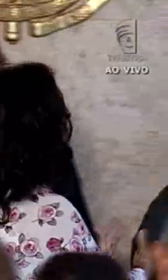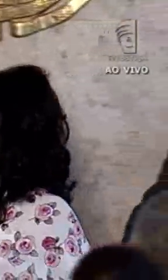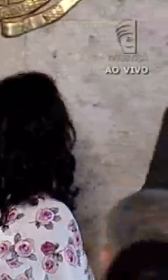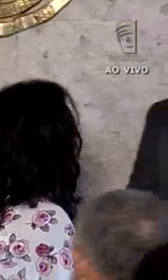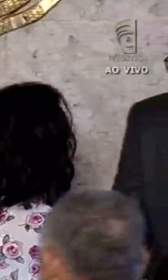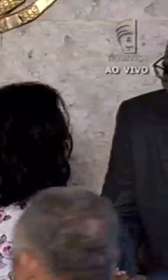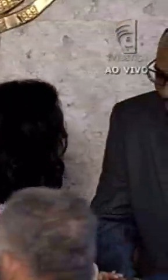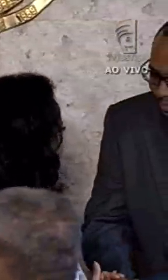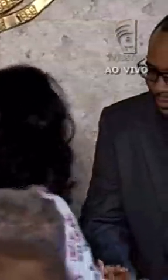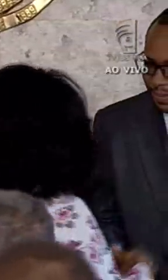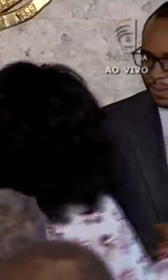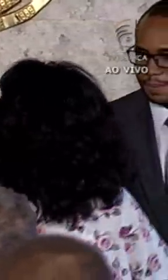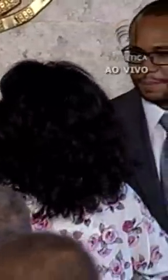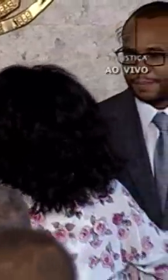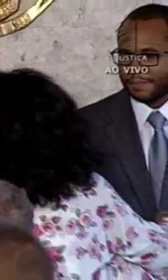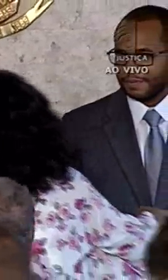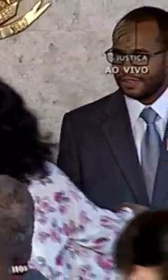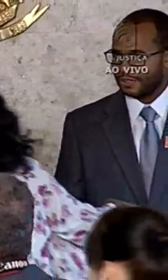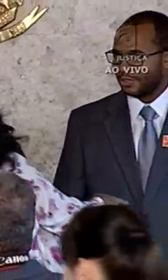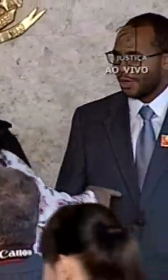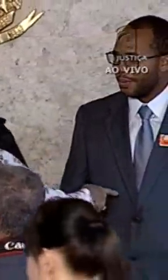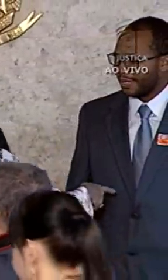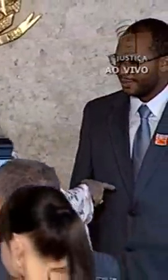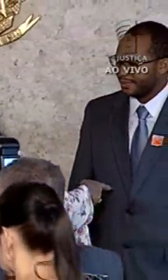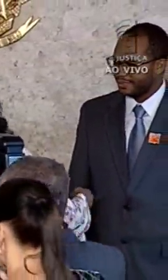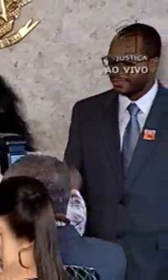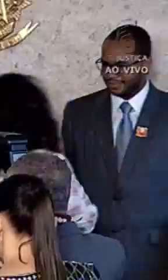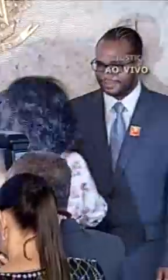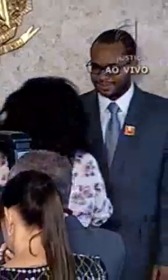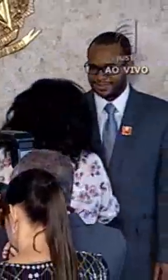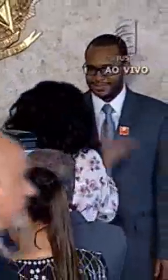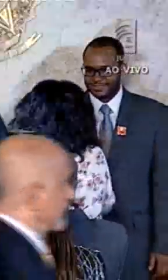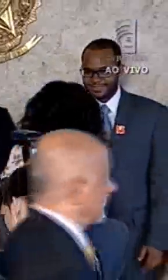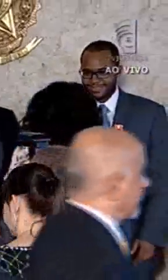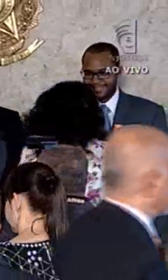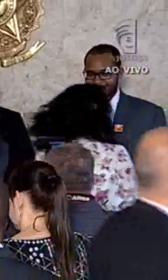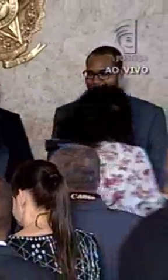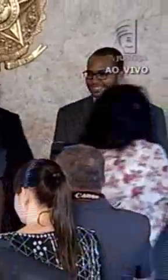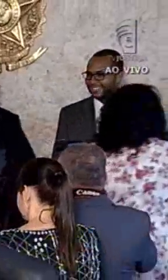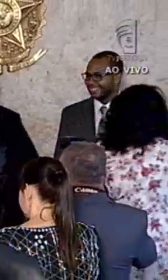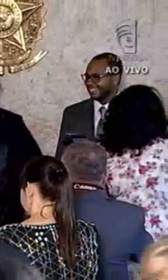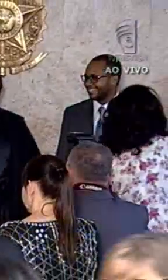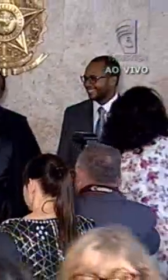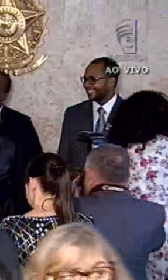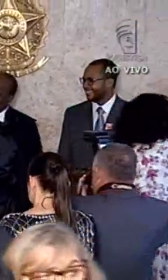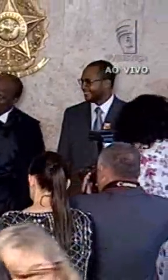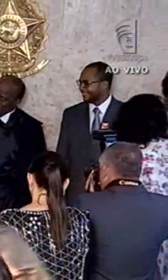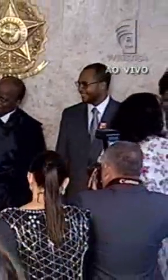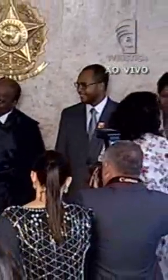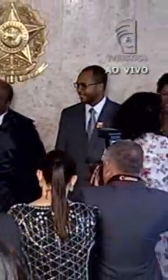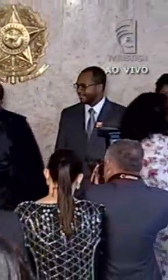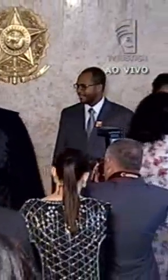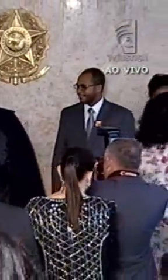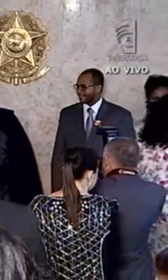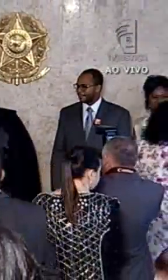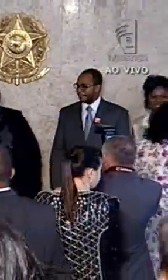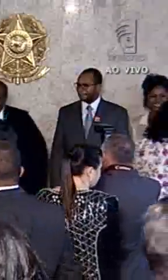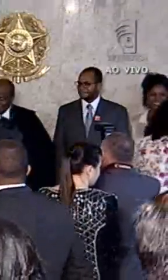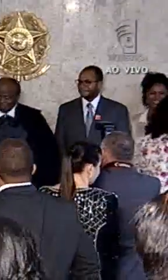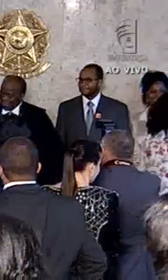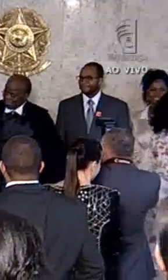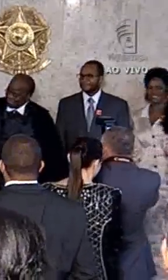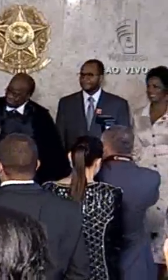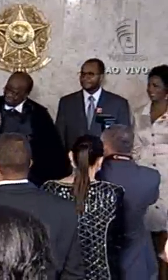1999-2000 no Human Rights Institute da Columbia University School of Law, em Nova York, e na University of California, Los Angeles, na Universidade